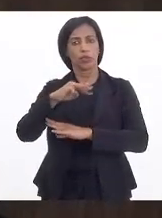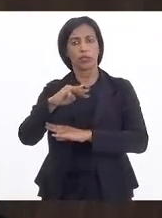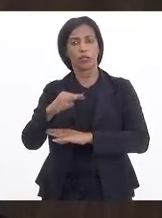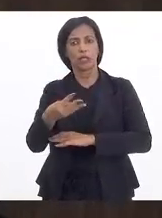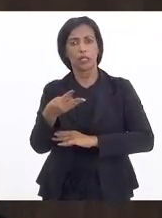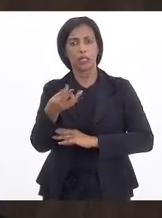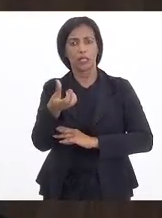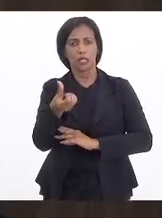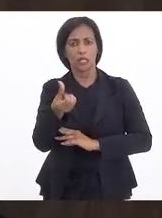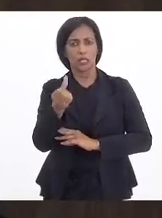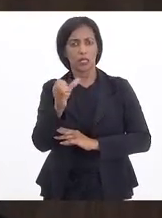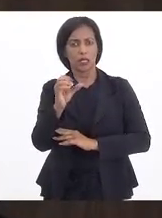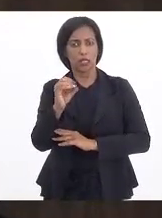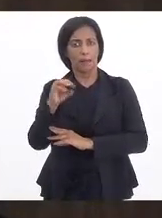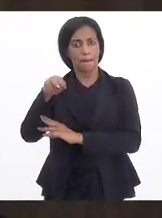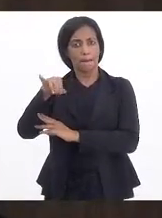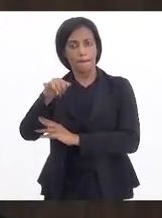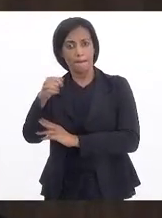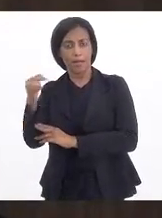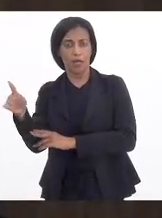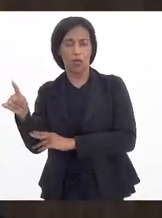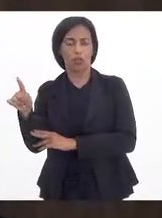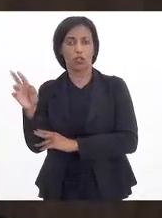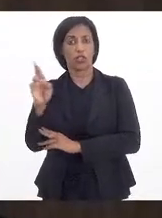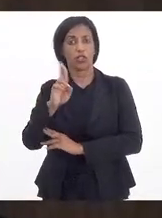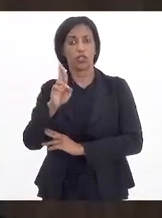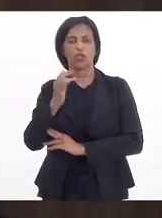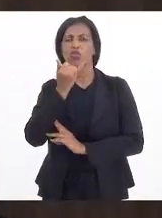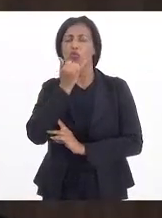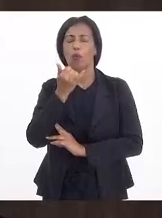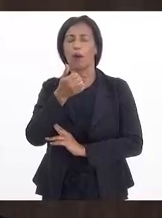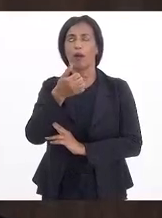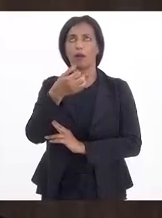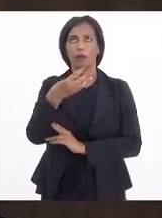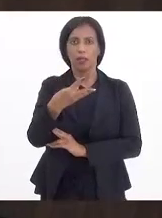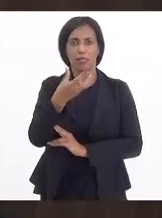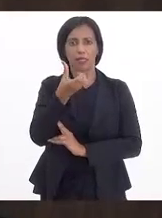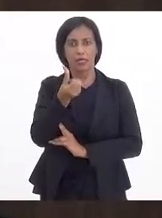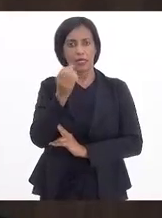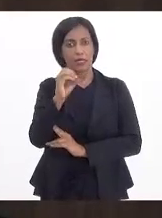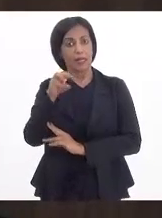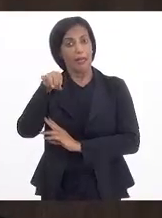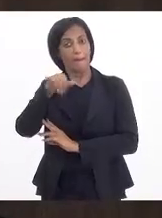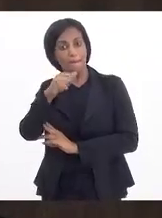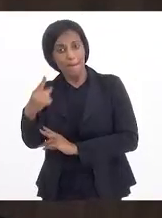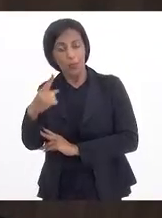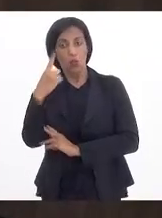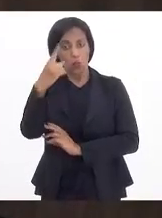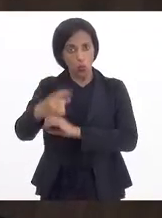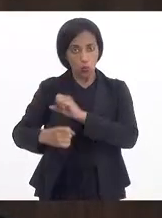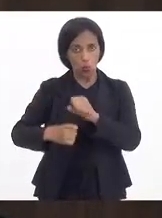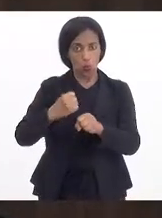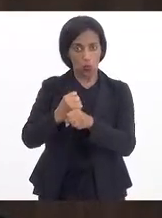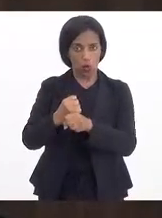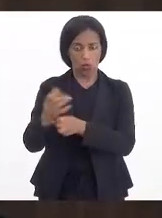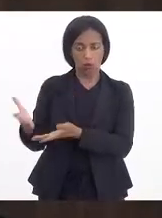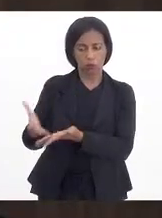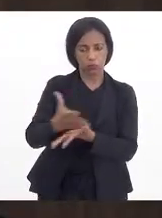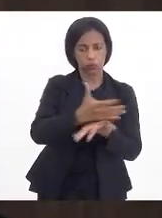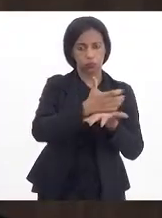360 milhões de reais desculpa 360.000 reais por ano